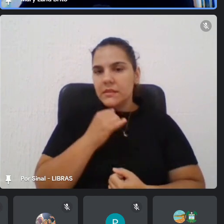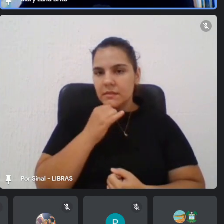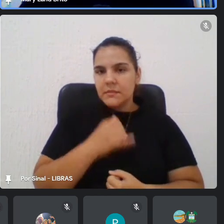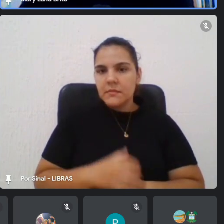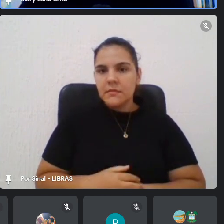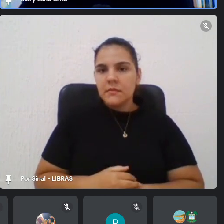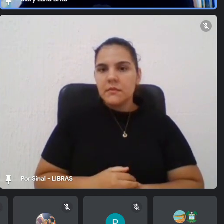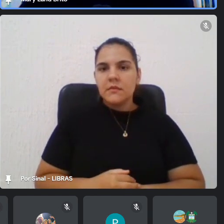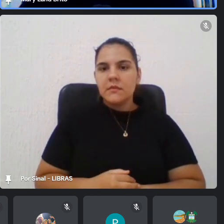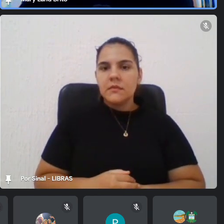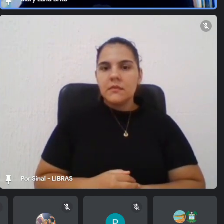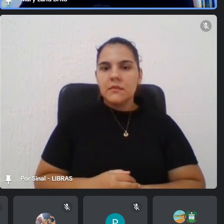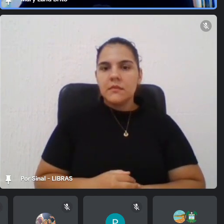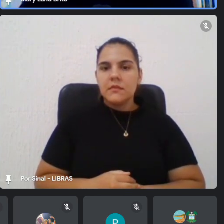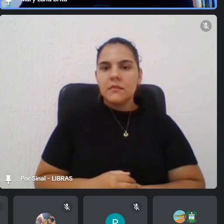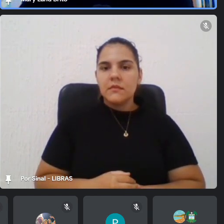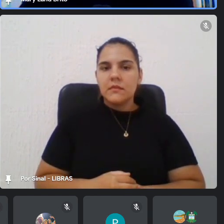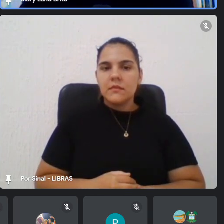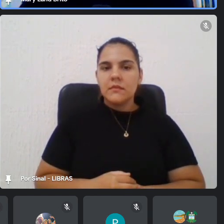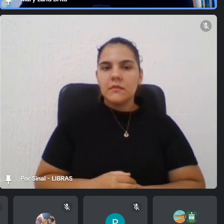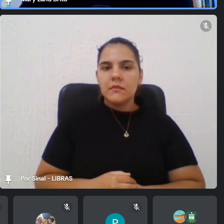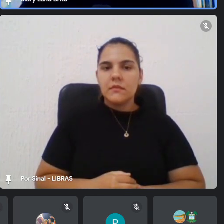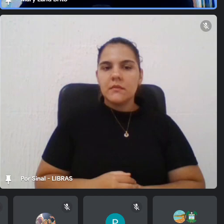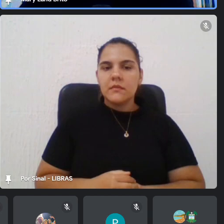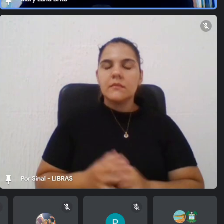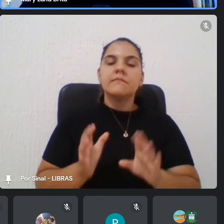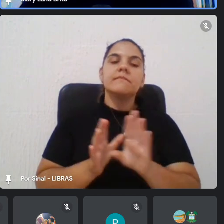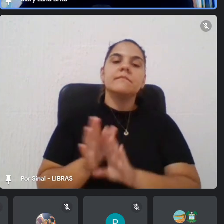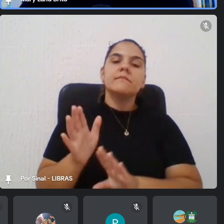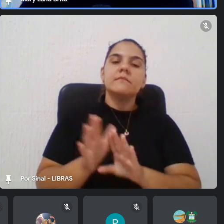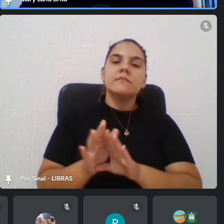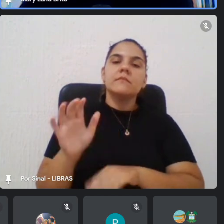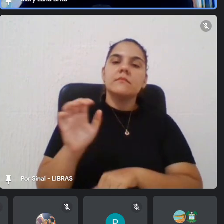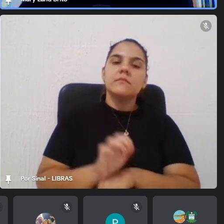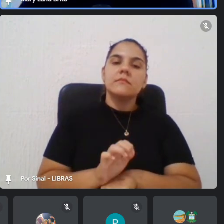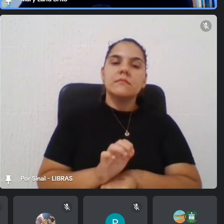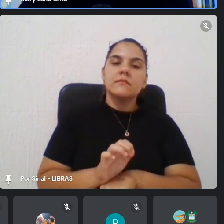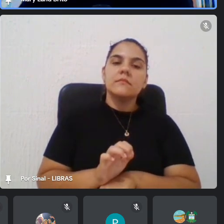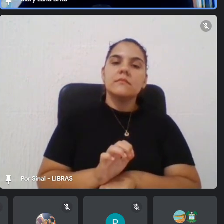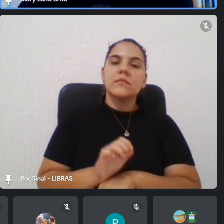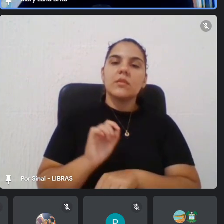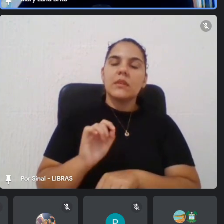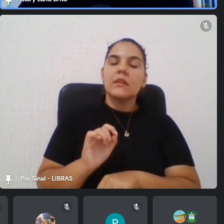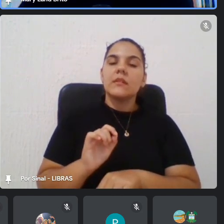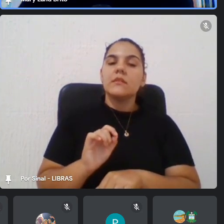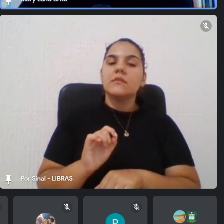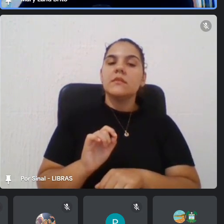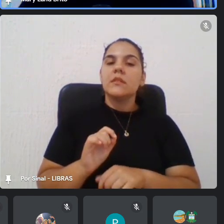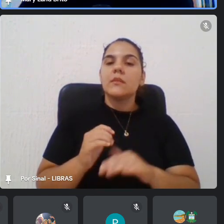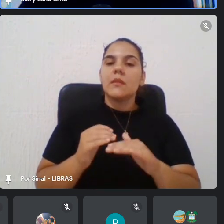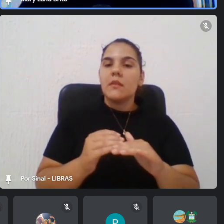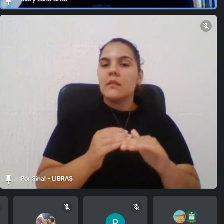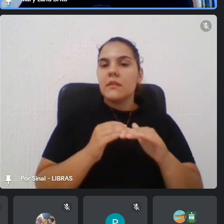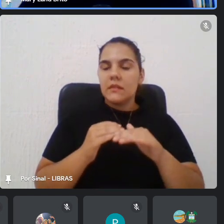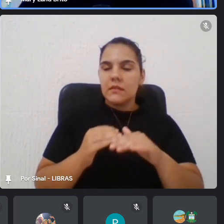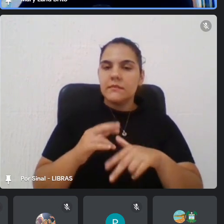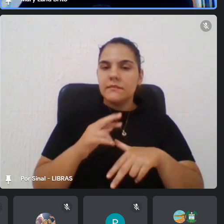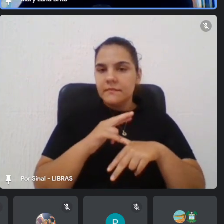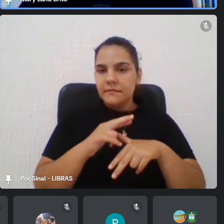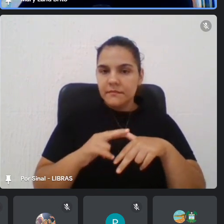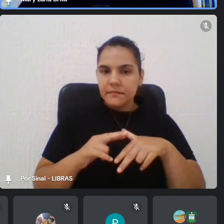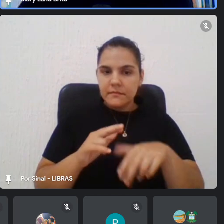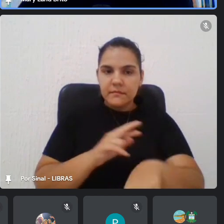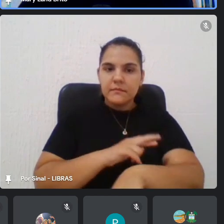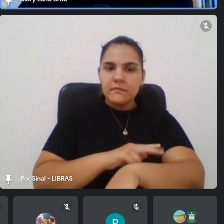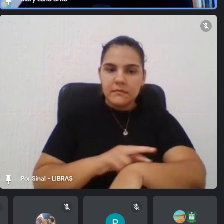a do Conselho Estadual de Políticas de Promoção de Igualdade Racial, que é a banca de heteroidentificação para pessoas